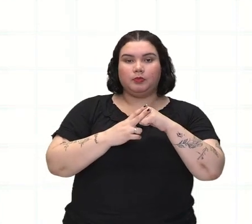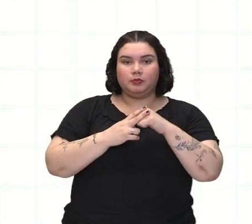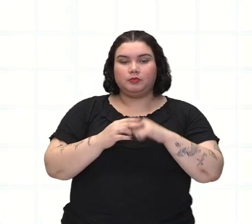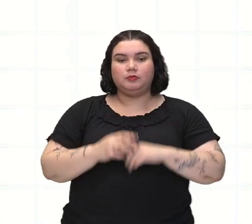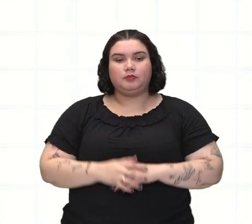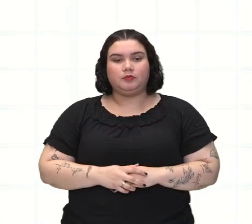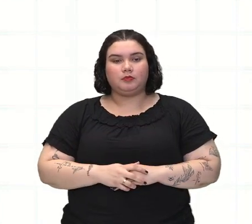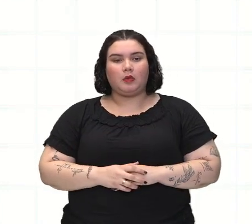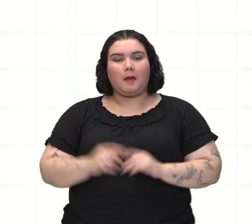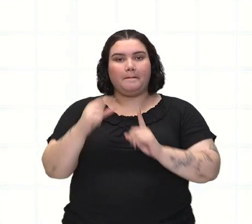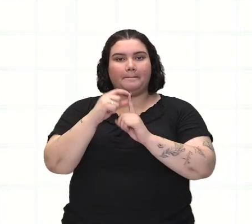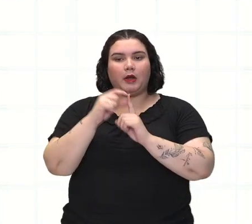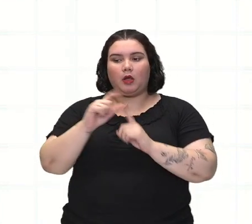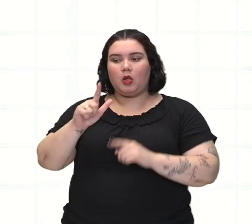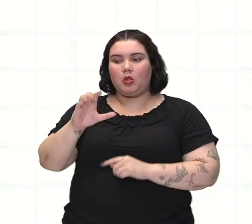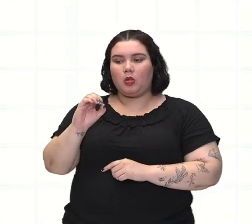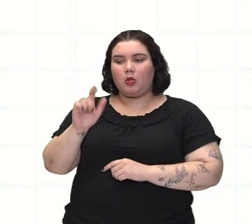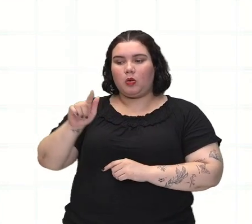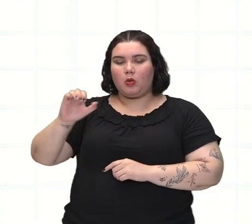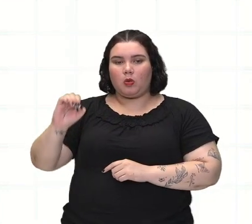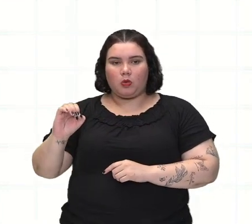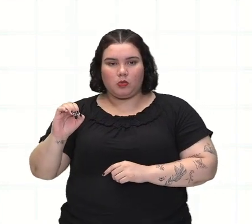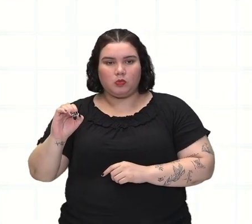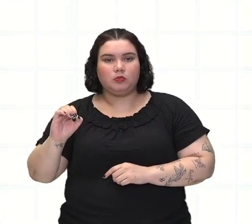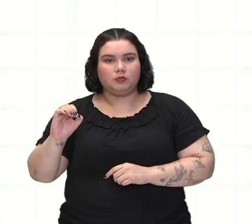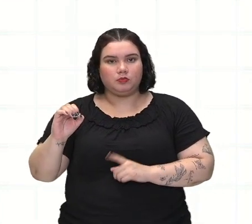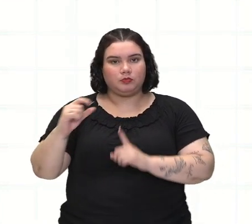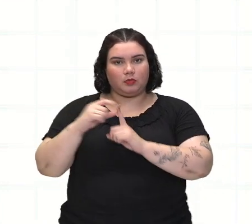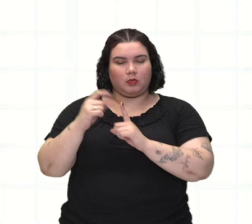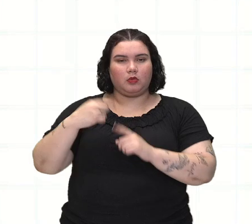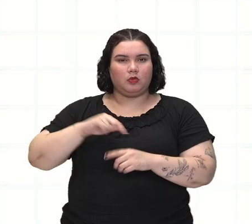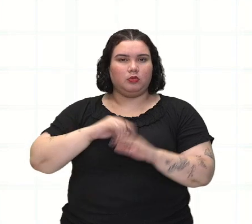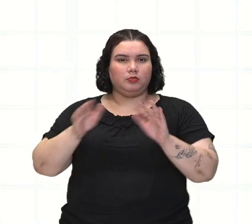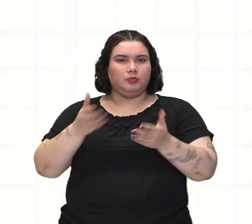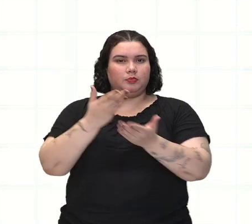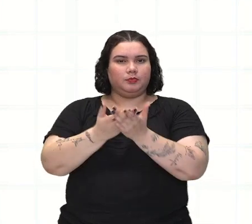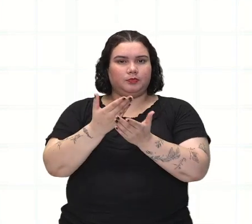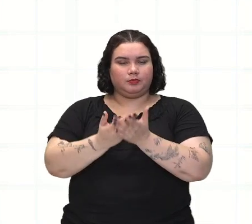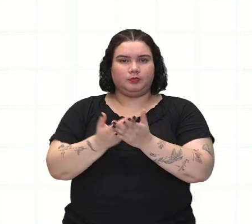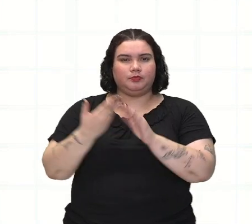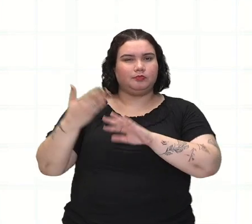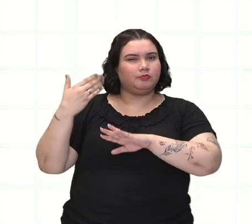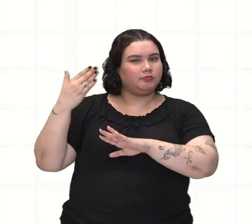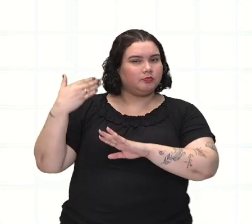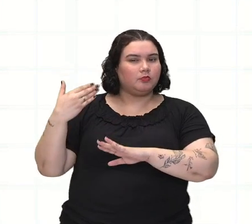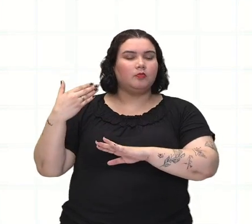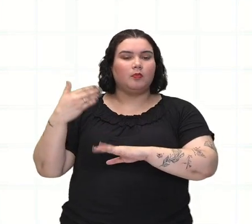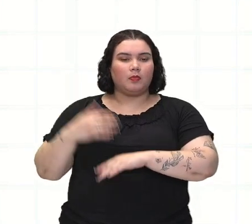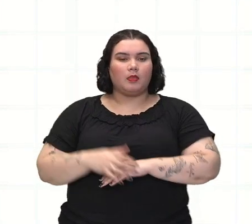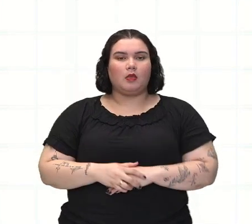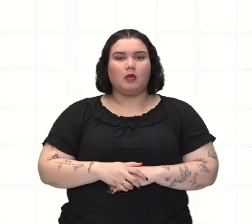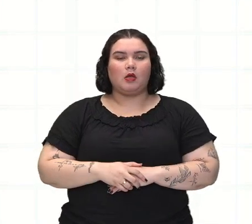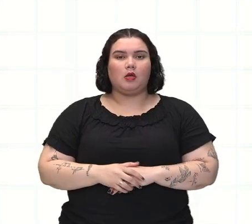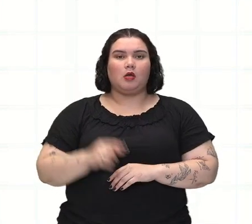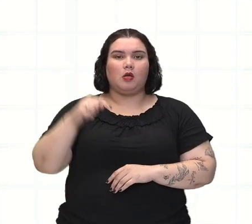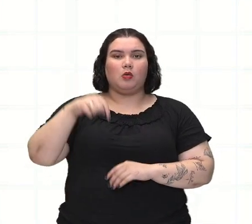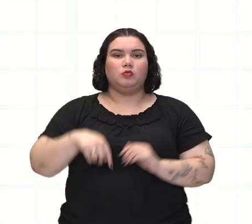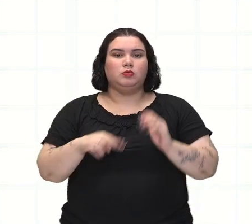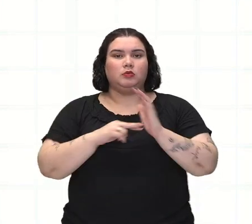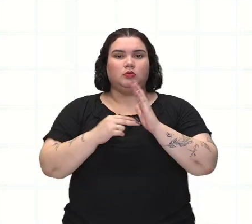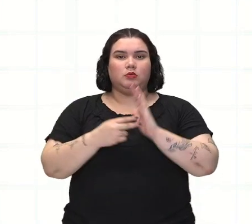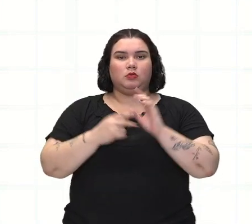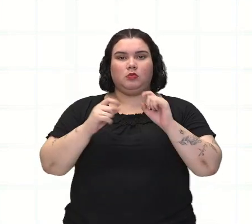Logo, olha lá, a ideia, essa palavra nós já estudamos em outras aulas, e ela traz um sentido